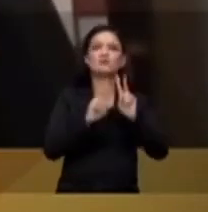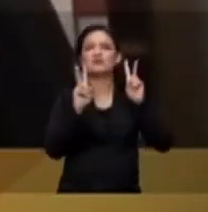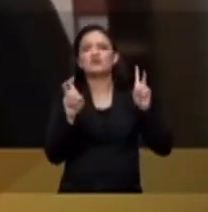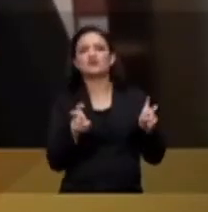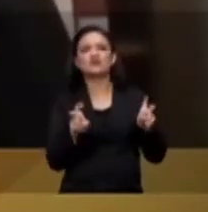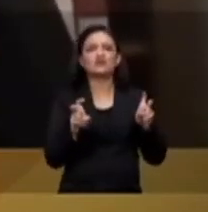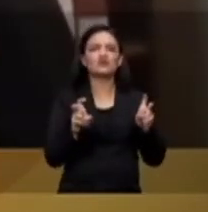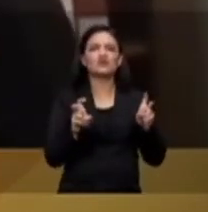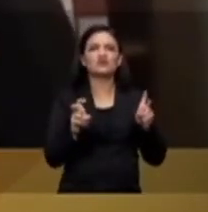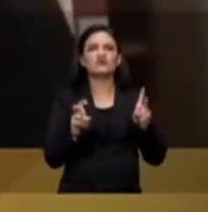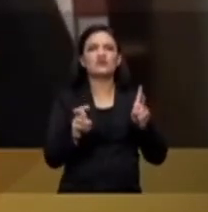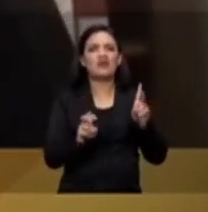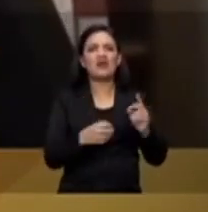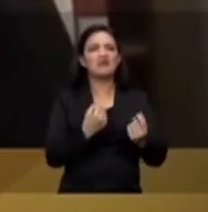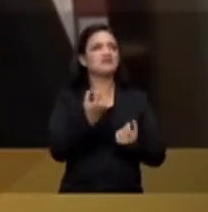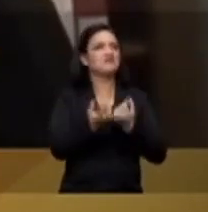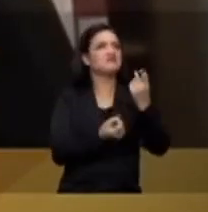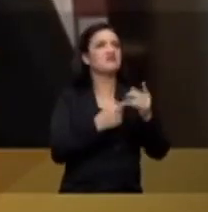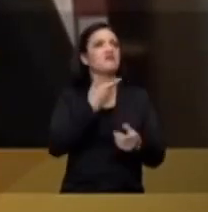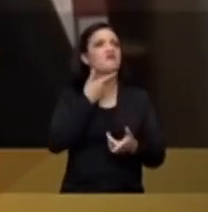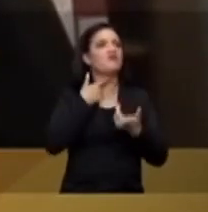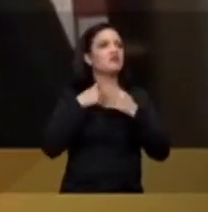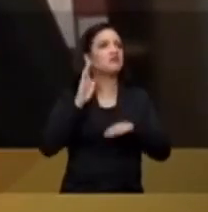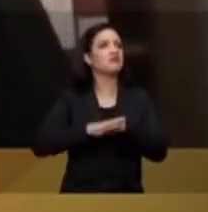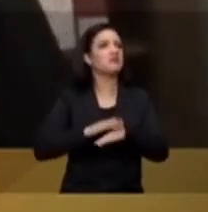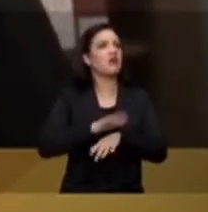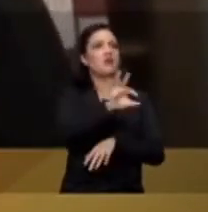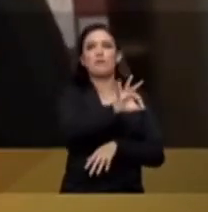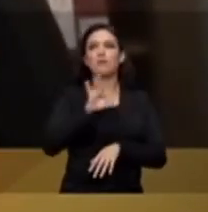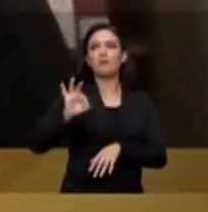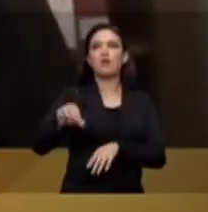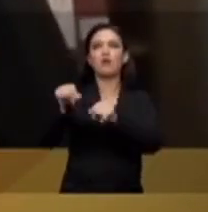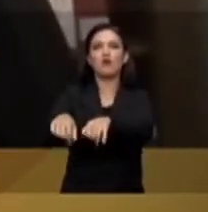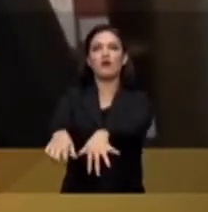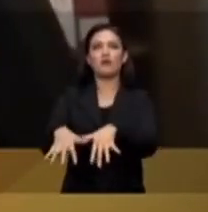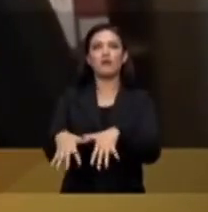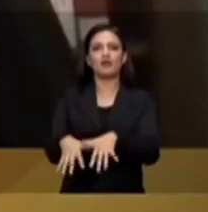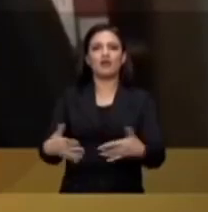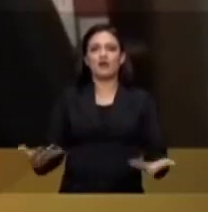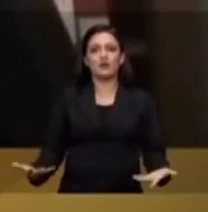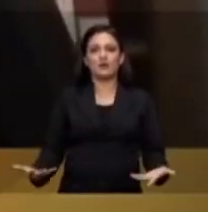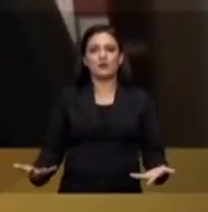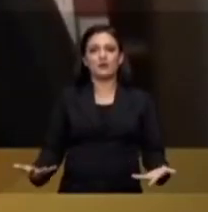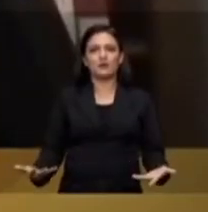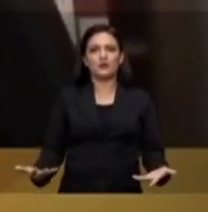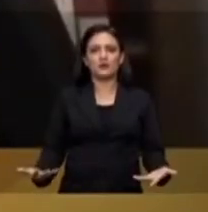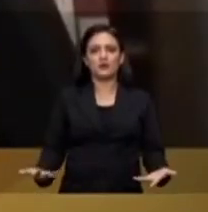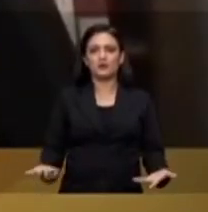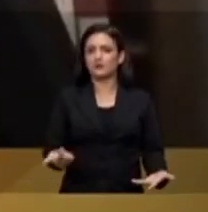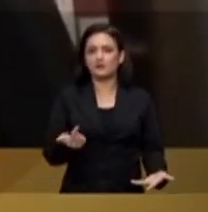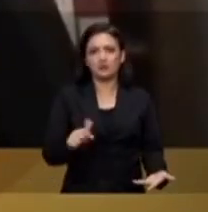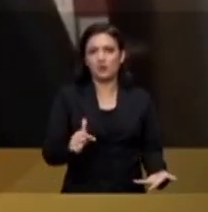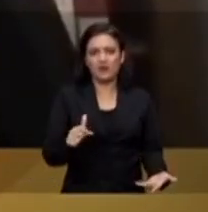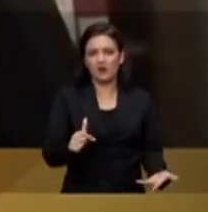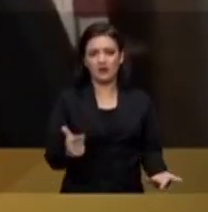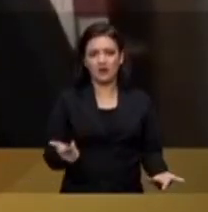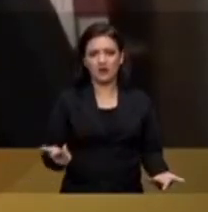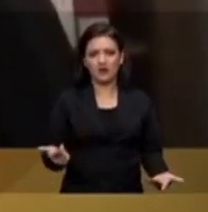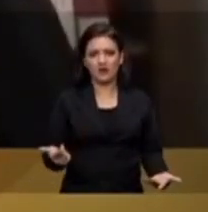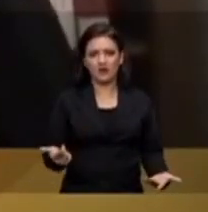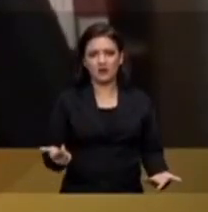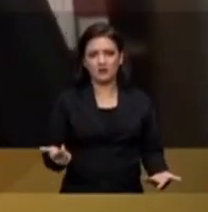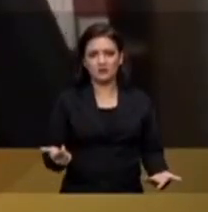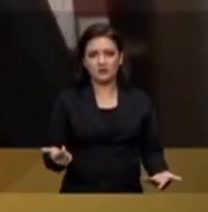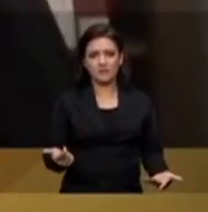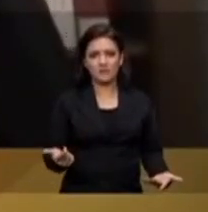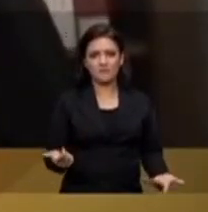sejam pinçadas, como o Data Venia pensa que está sendo o caso sob apreço, tirados do âmbito de uma das turmas, no caso